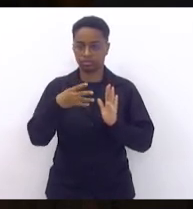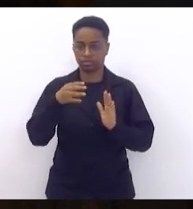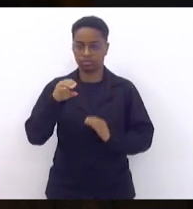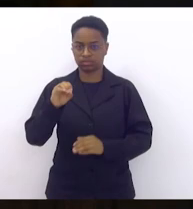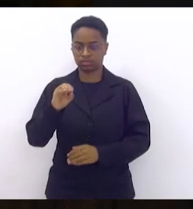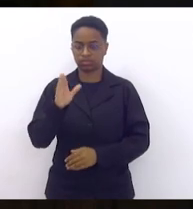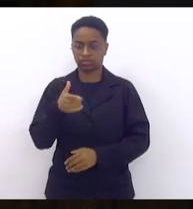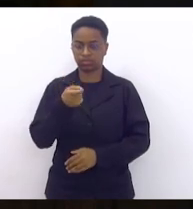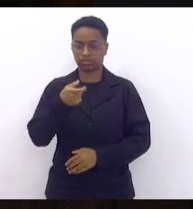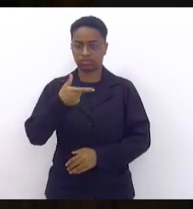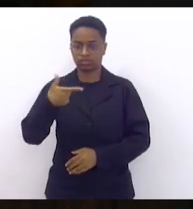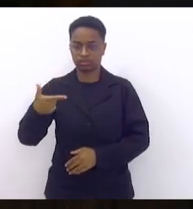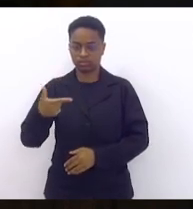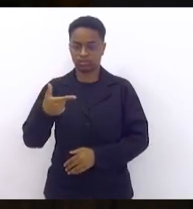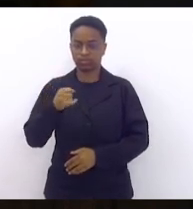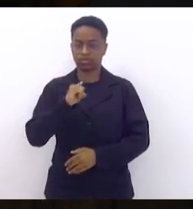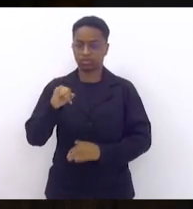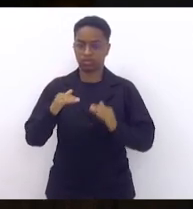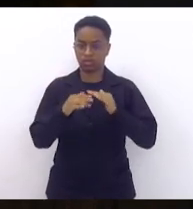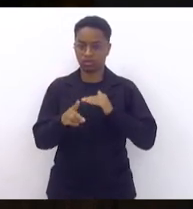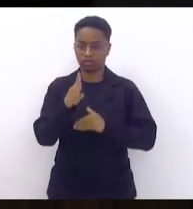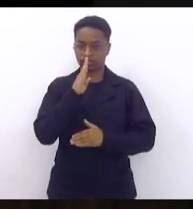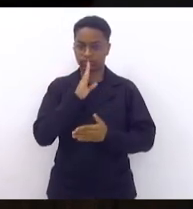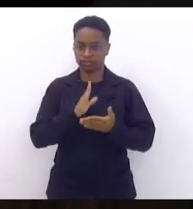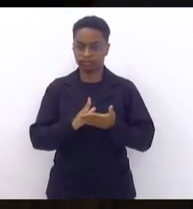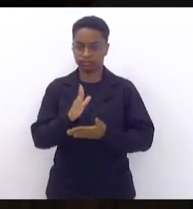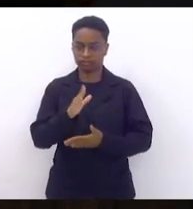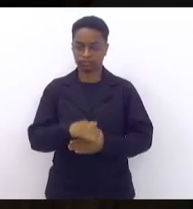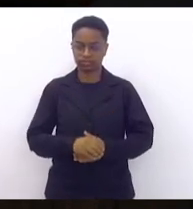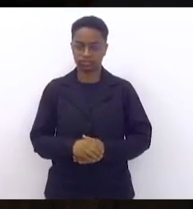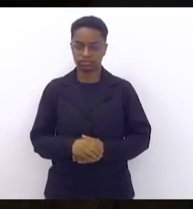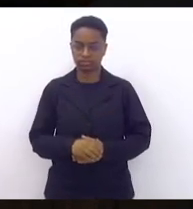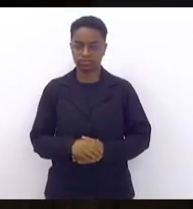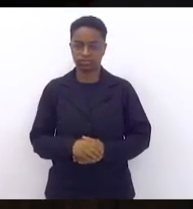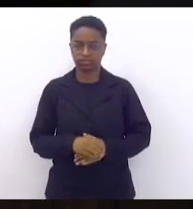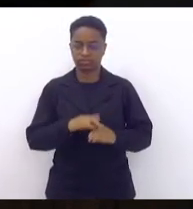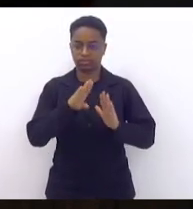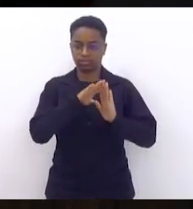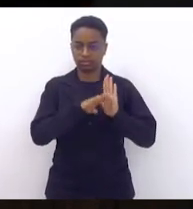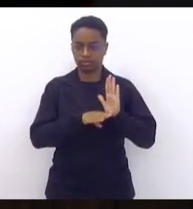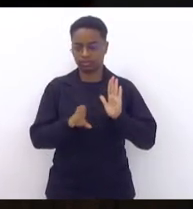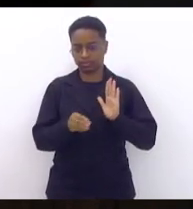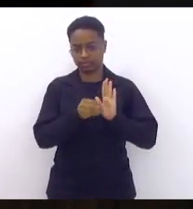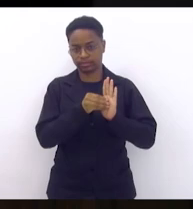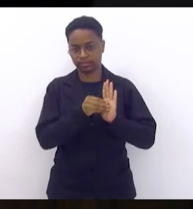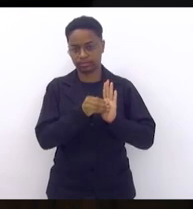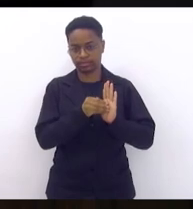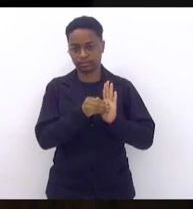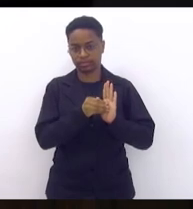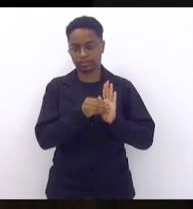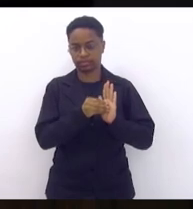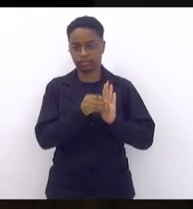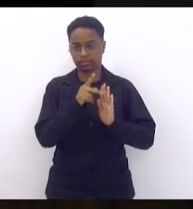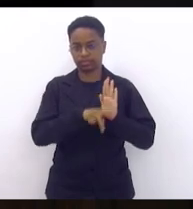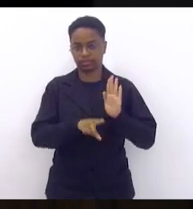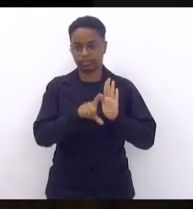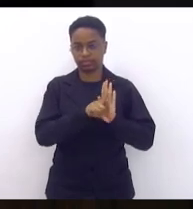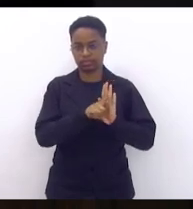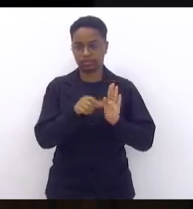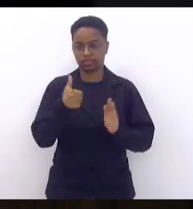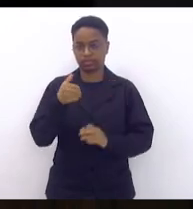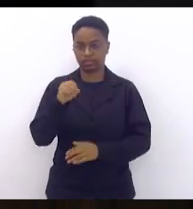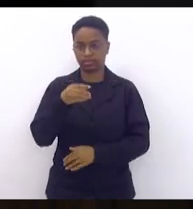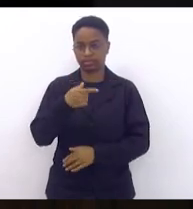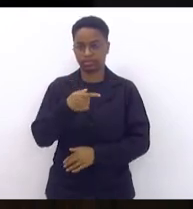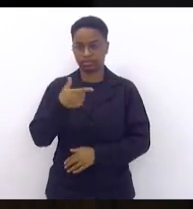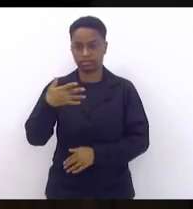5940, de 22, do deputado doutor Serginho, os senhores que aprovam, permaneçam como estão, aprovados. Requerimento de inclusão na ordem do dia do projeto